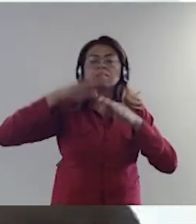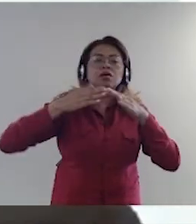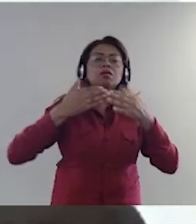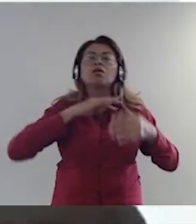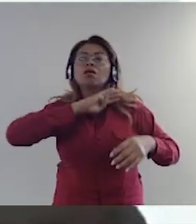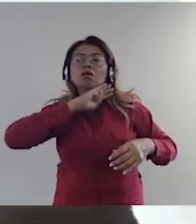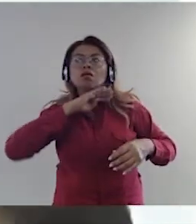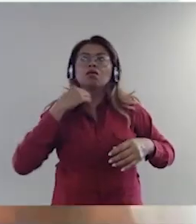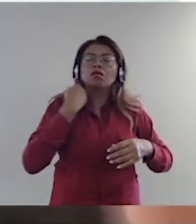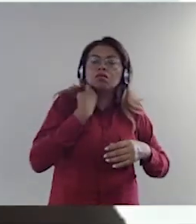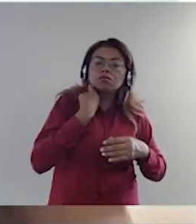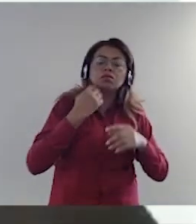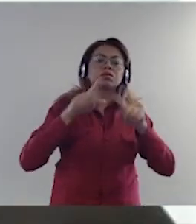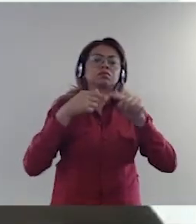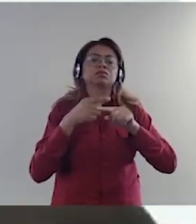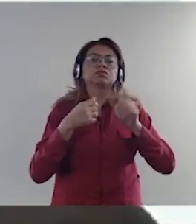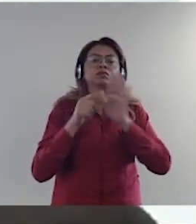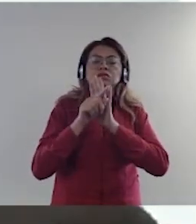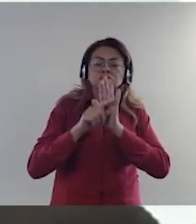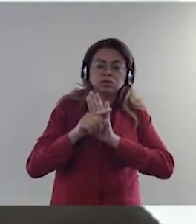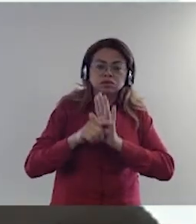com equipamentos para